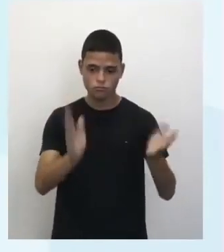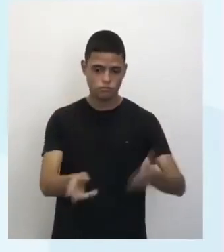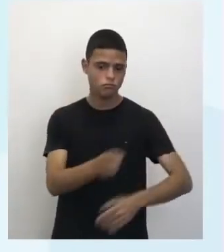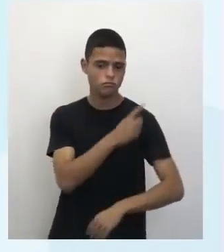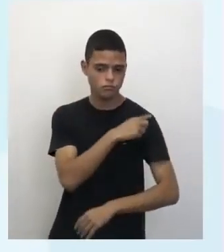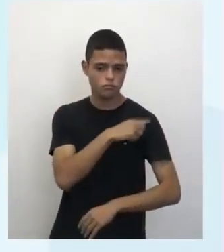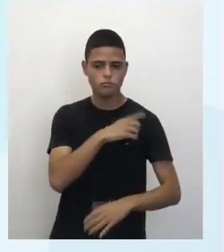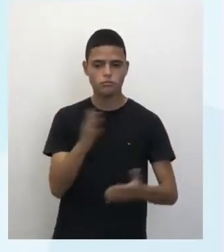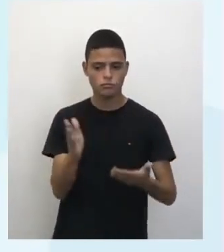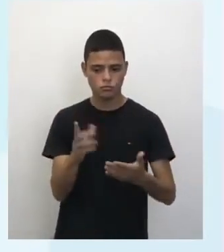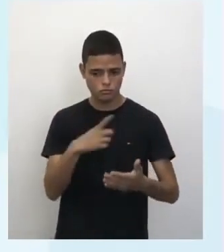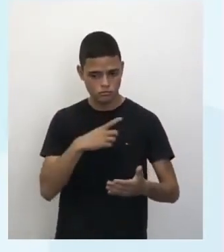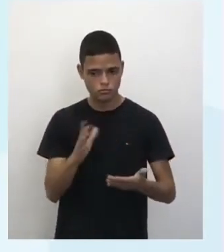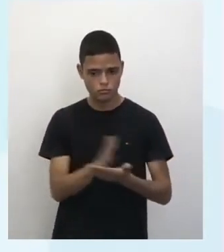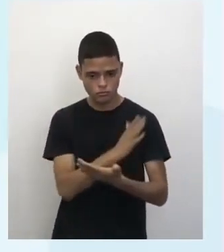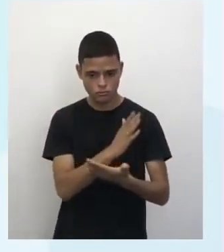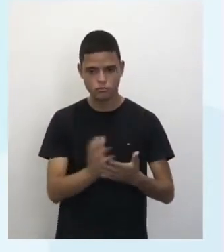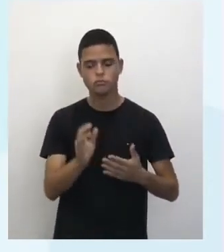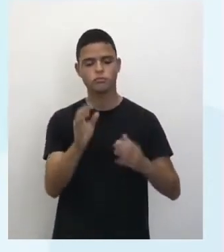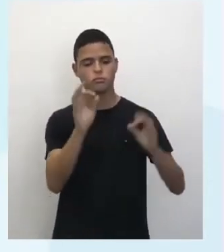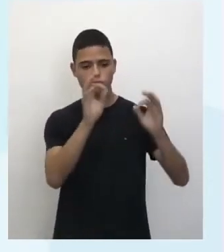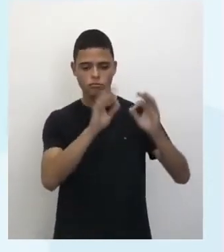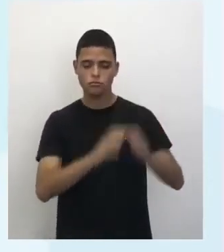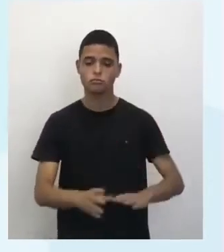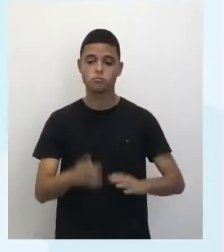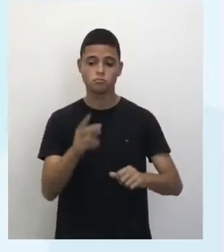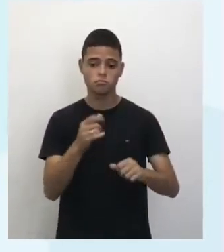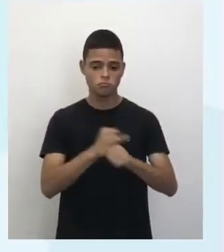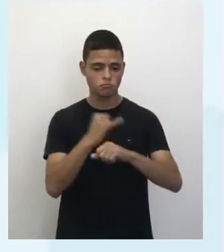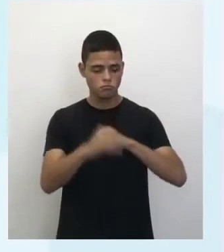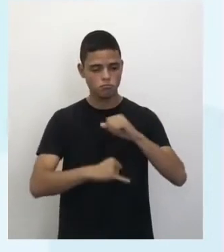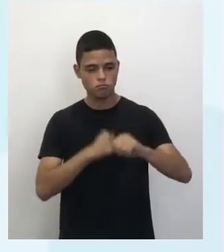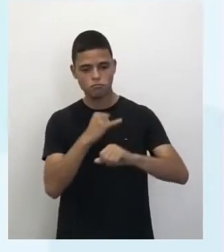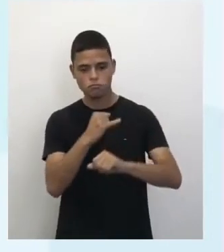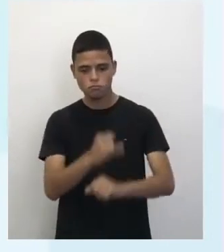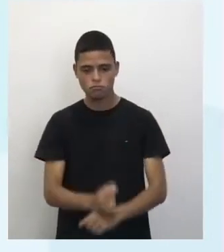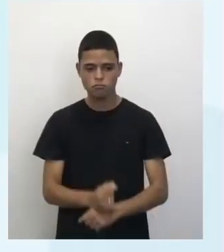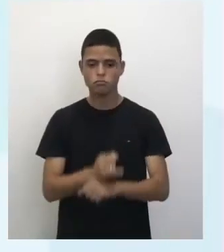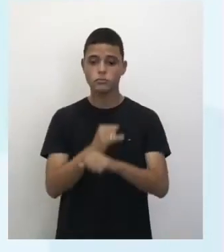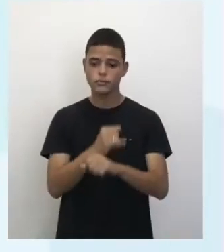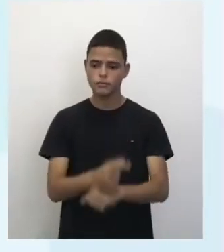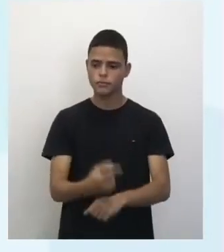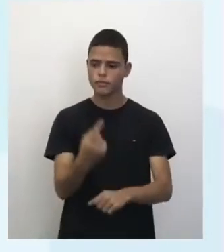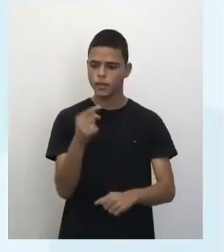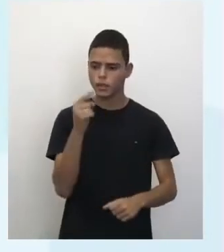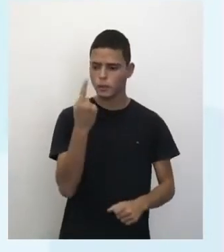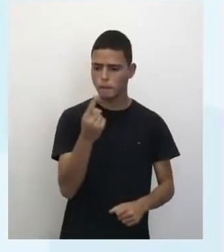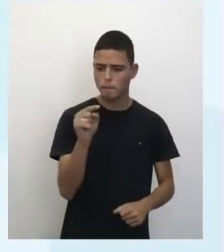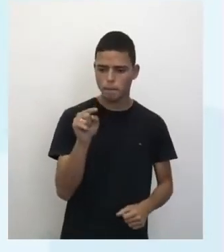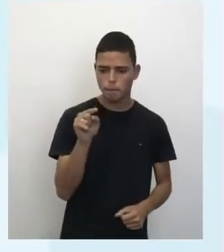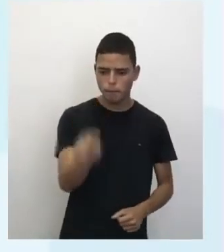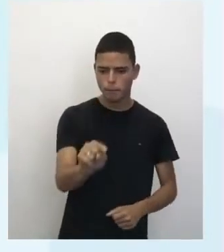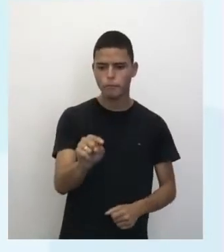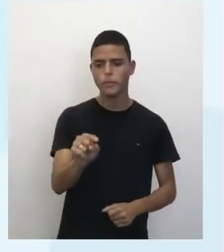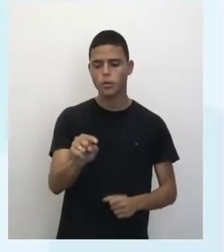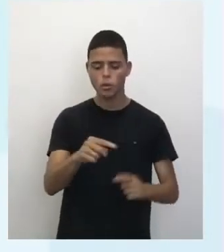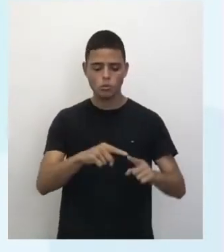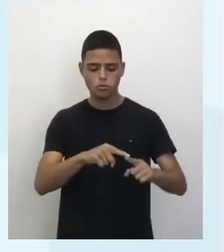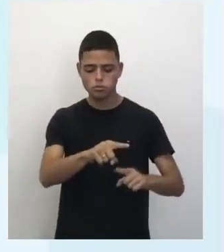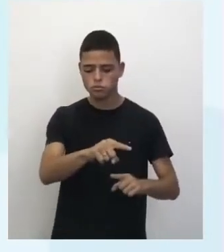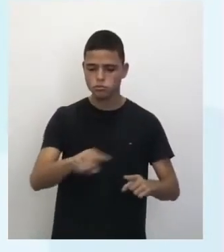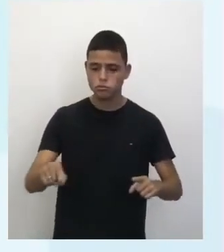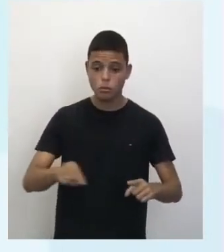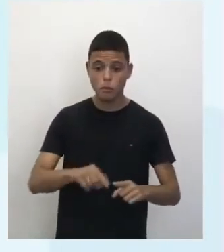uns dados aqui que a gente deu uma olhadinha na internet. A densidade da água, você sabe que é 1.000 kg por metros cúbicos,